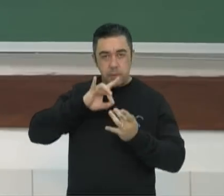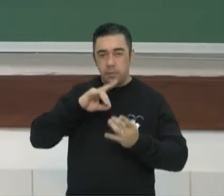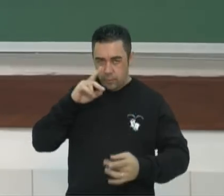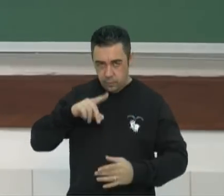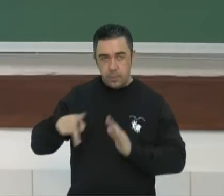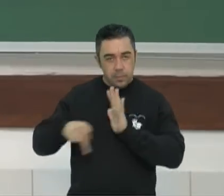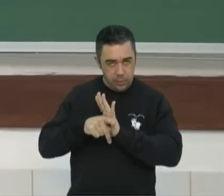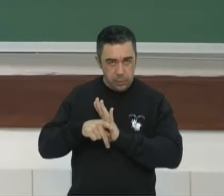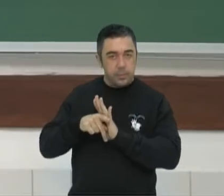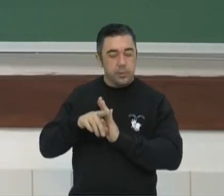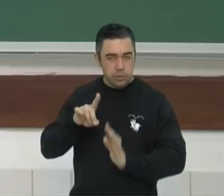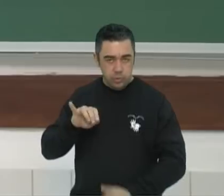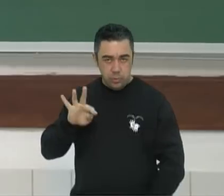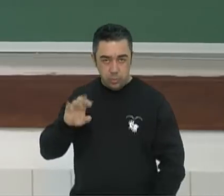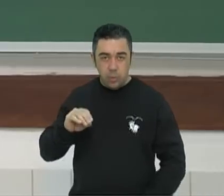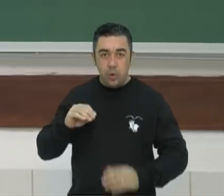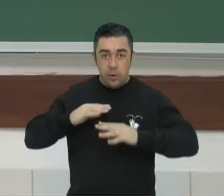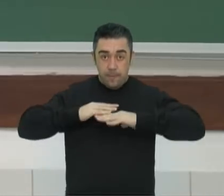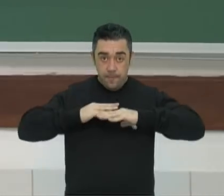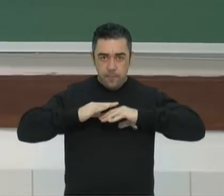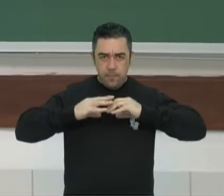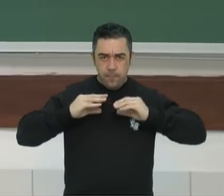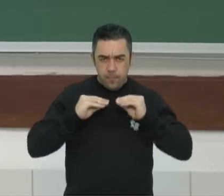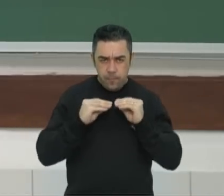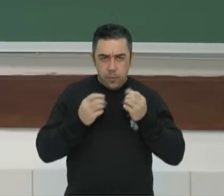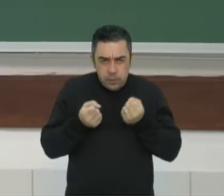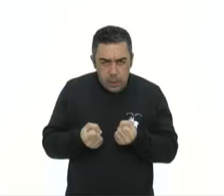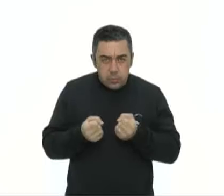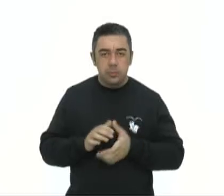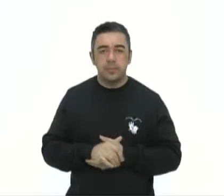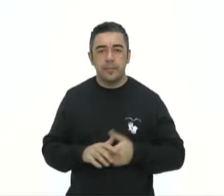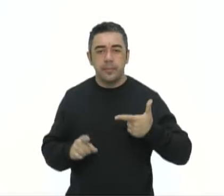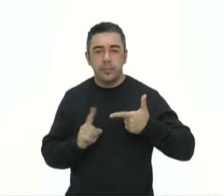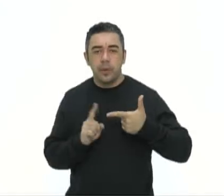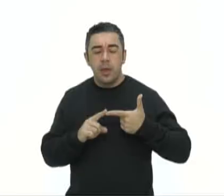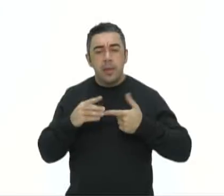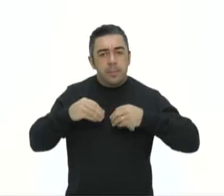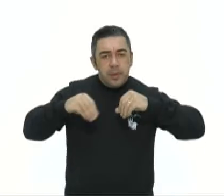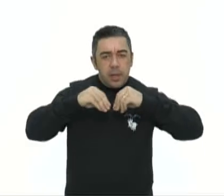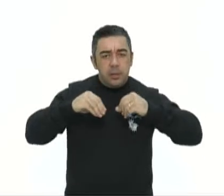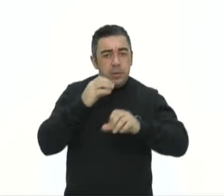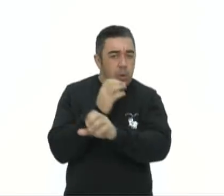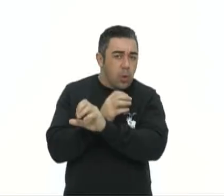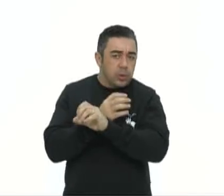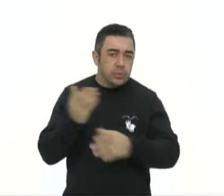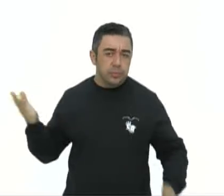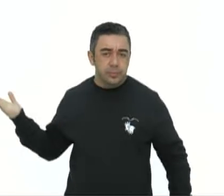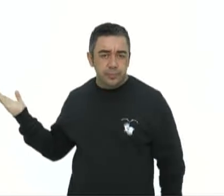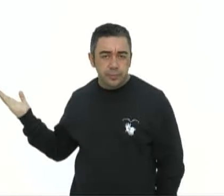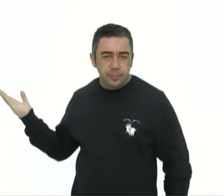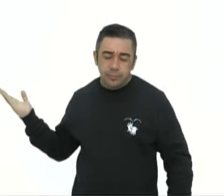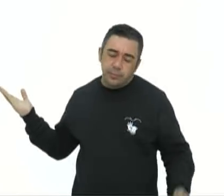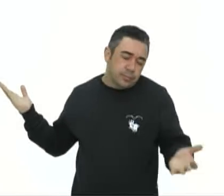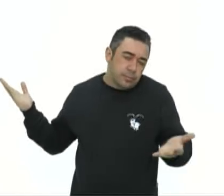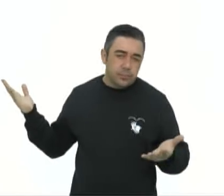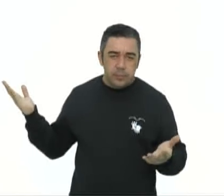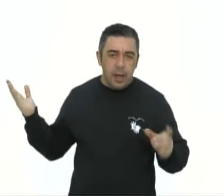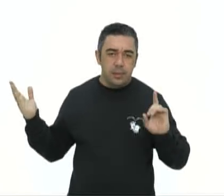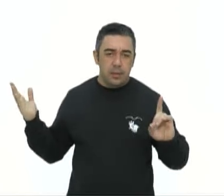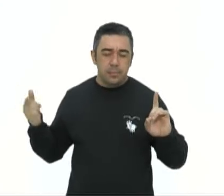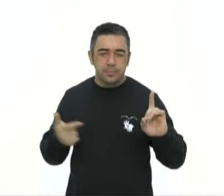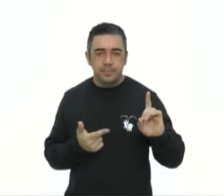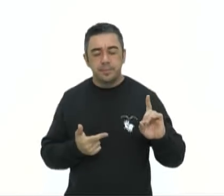dito, só que daí o denso, tá? E intensamente mineralizada é o ósseo. Então fechou ali na letra